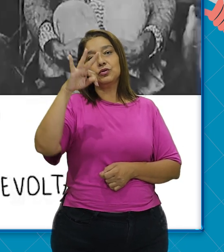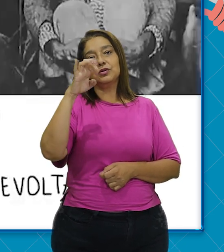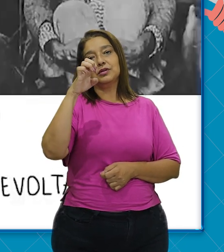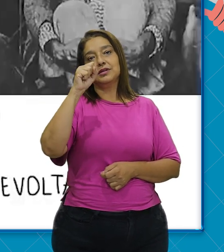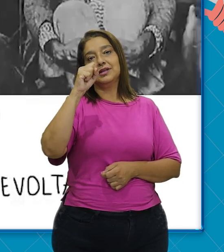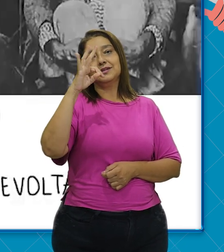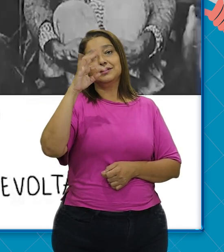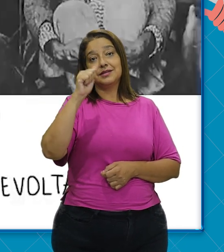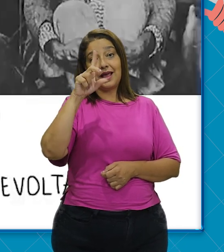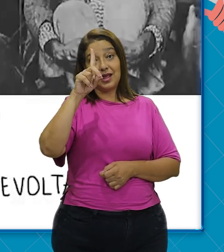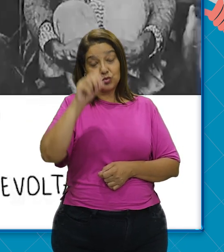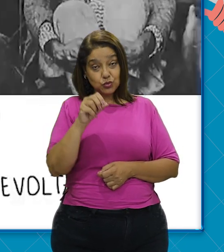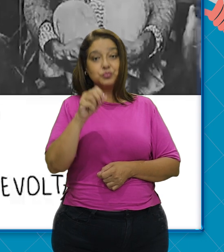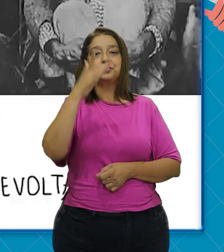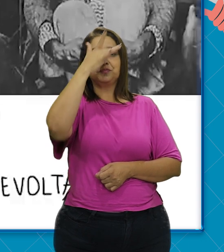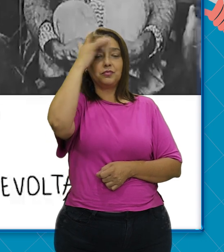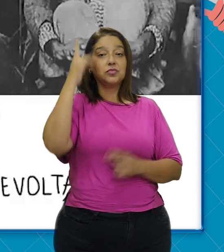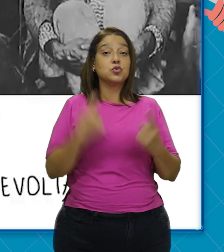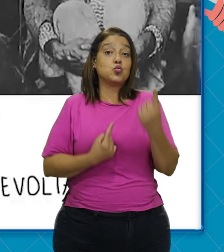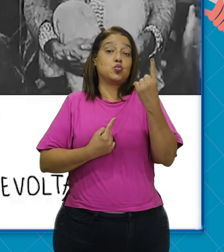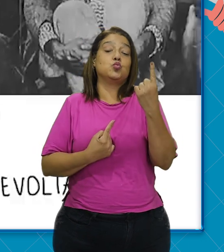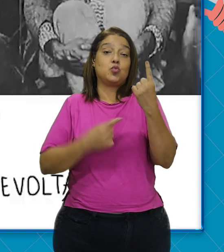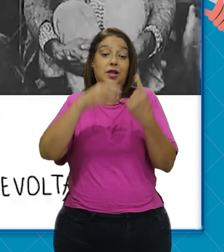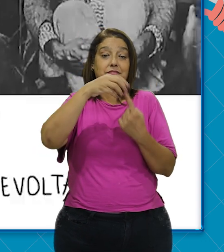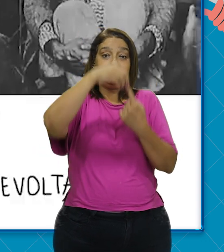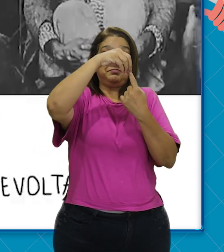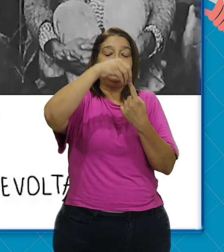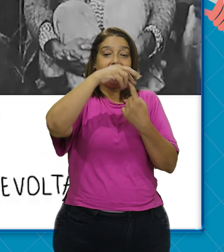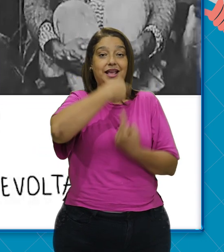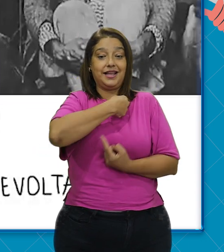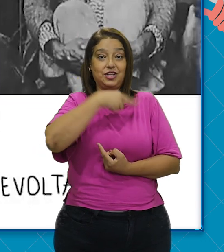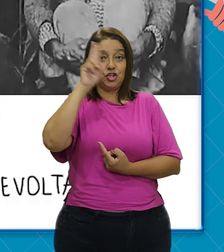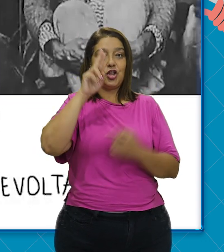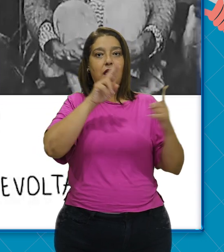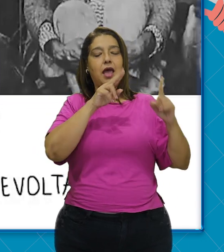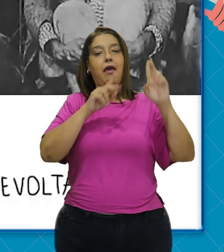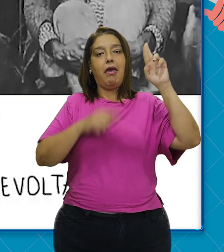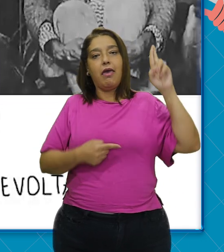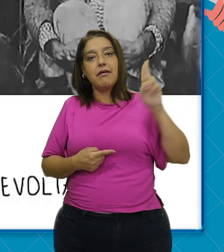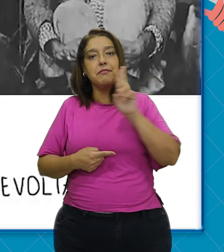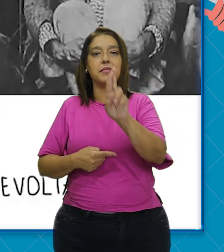religiosa chamada José Maria. O governo federal enxergou José Maria como um